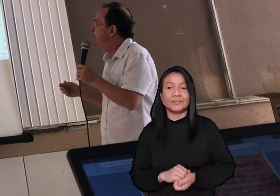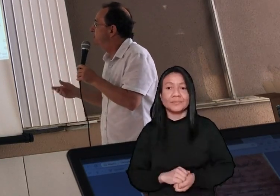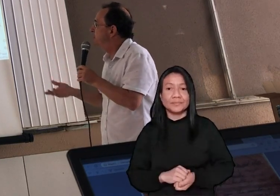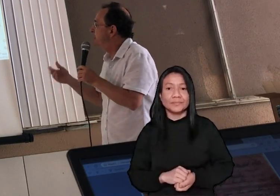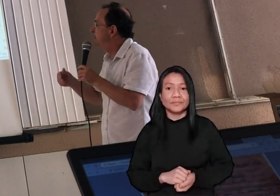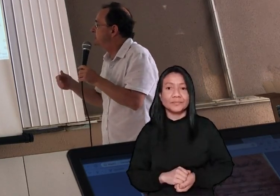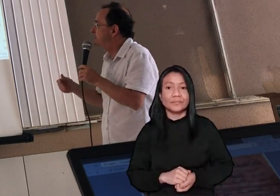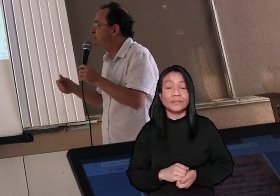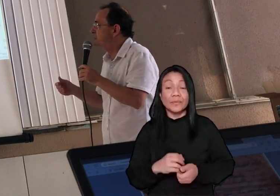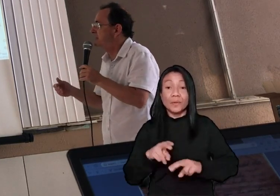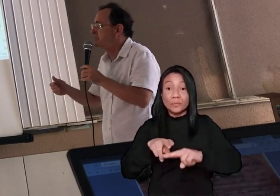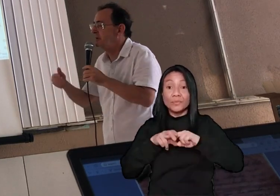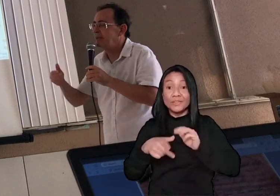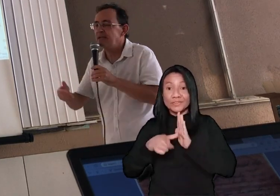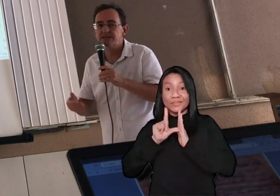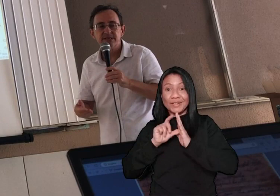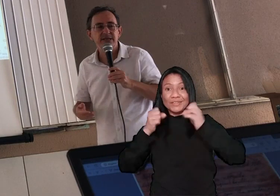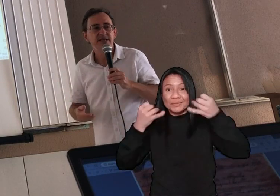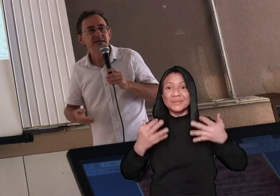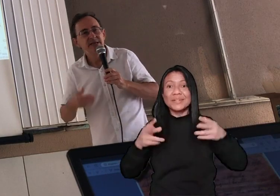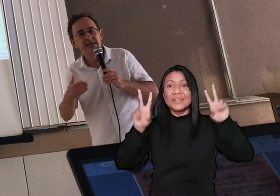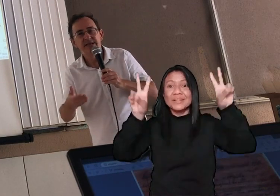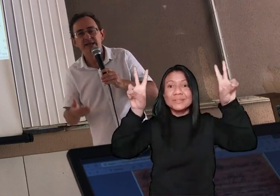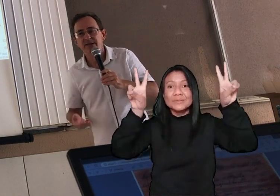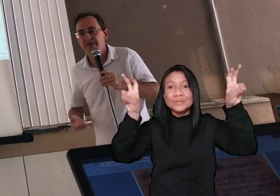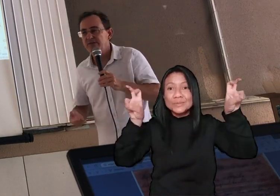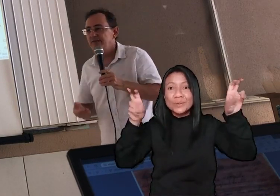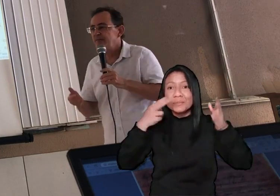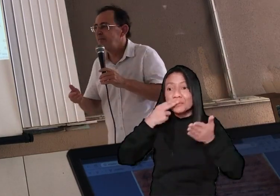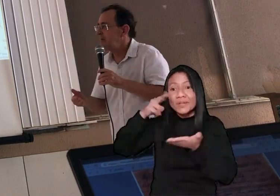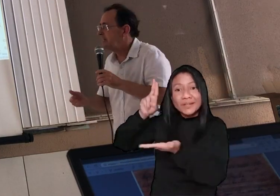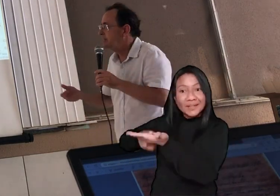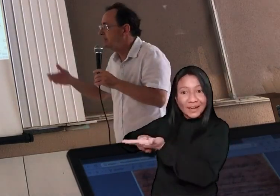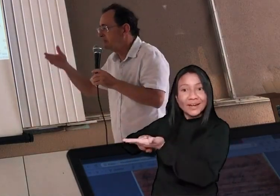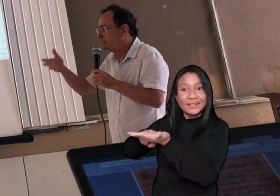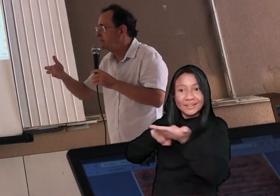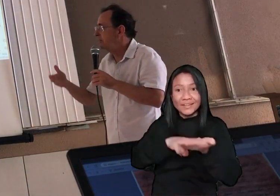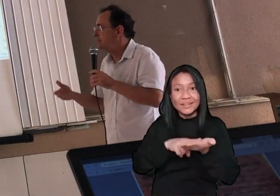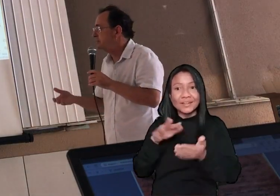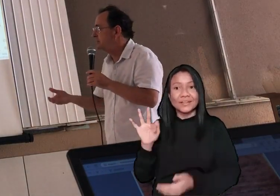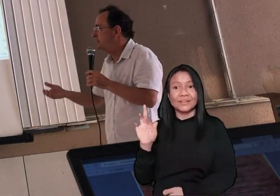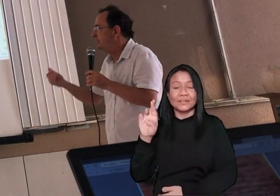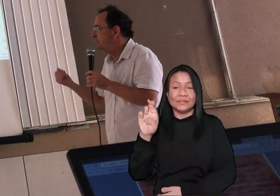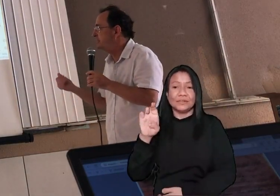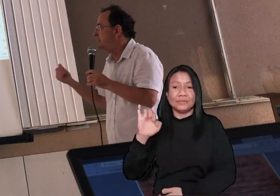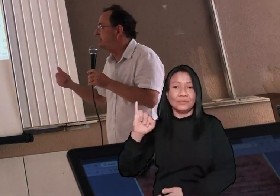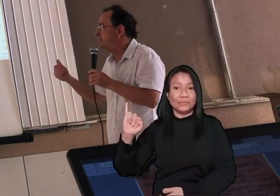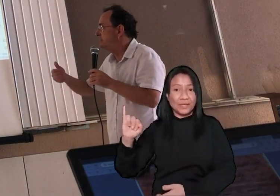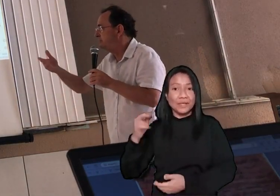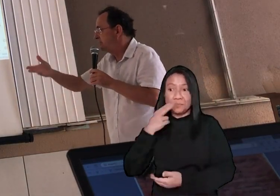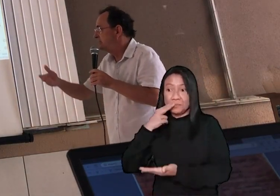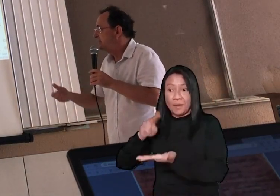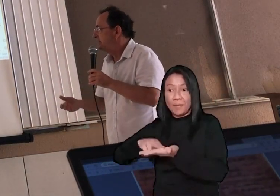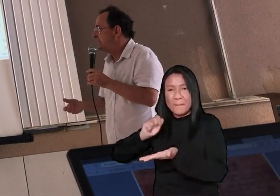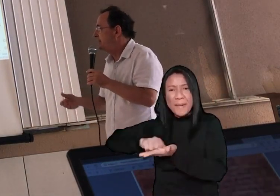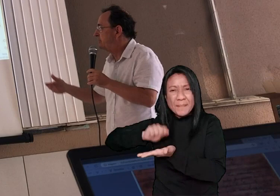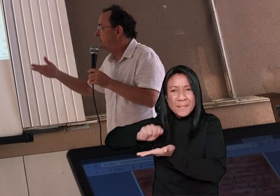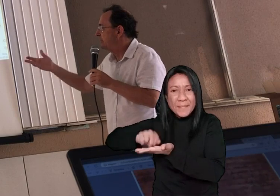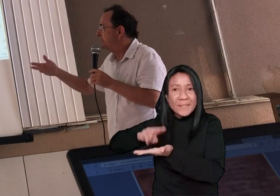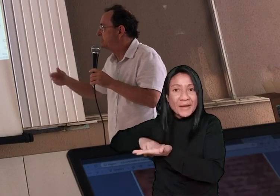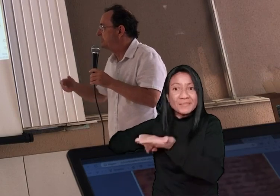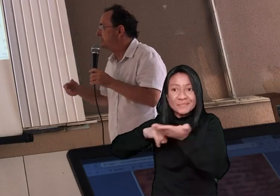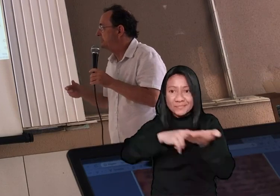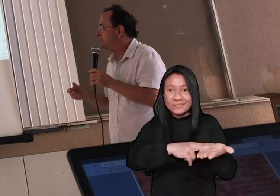o Frei mandou para uma das pessoas, uma das famílias, e que daí eu acabei, o pessoal me ofereceu, eu